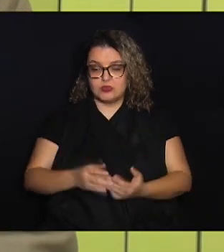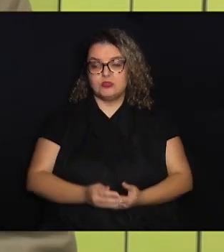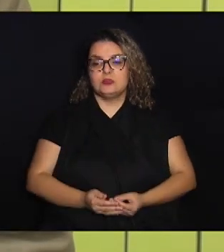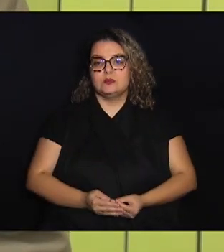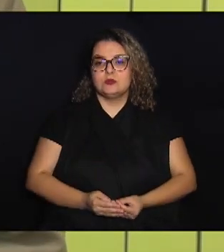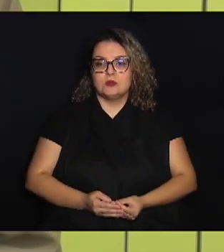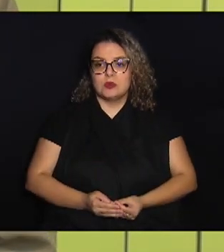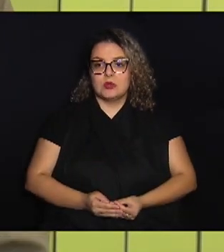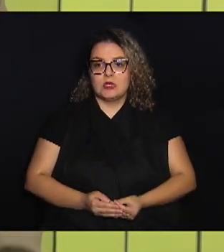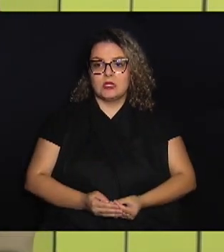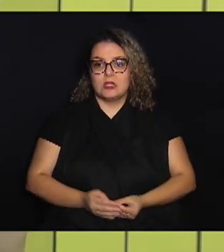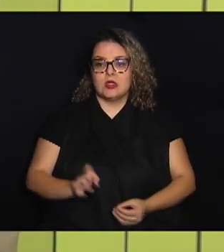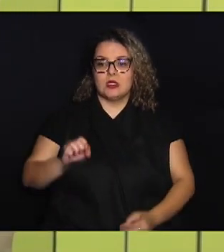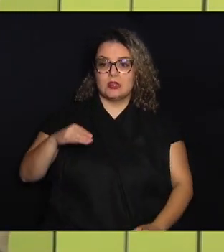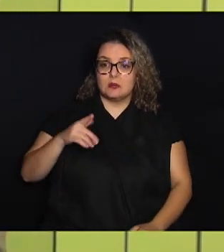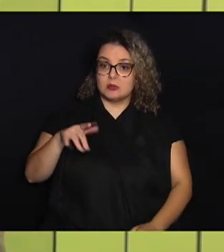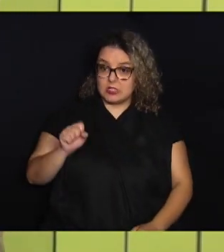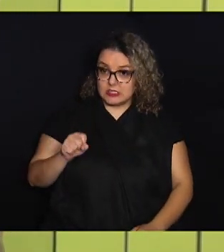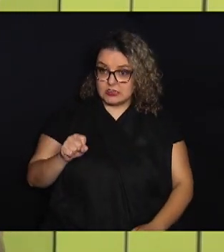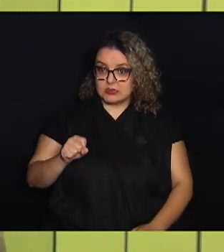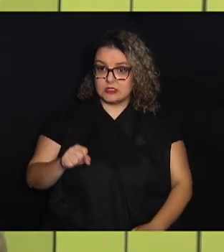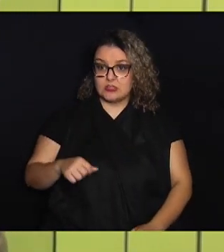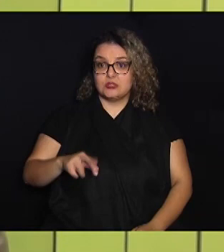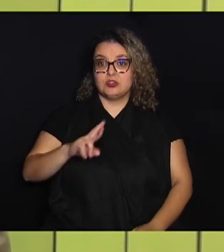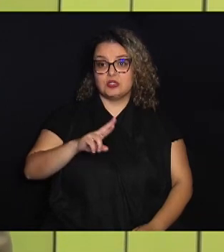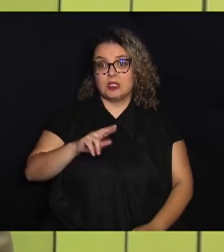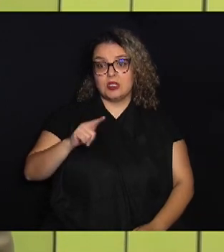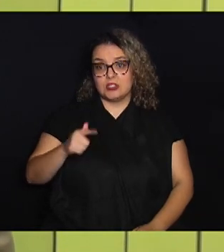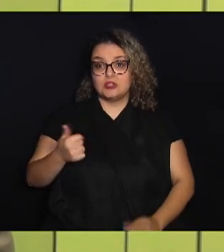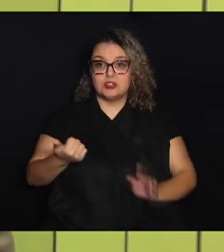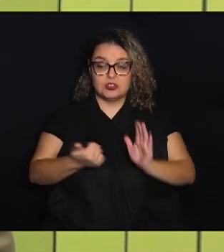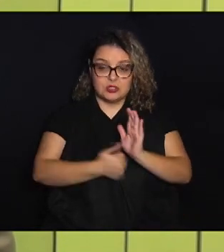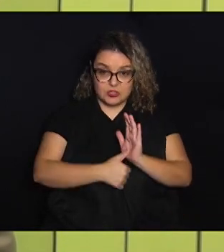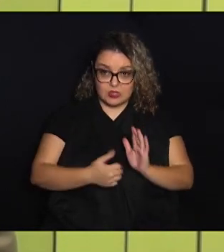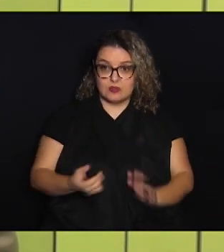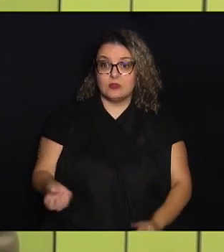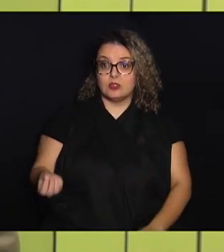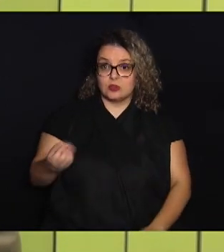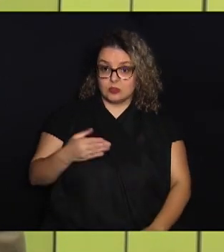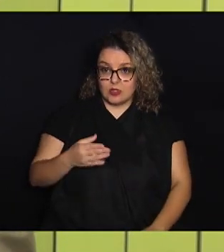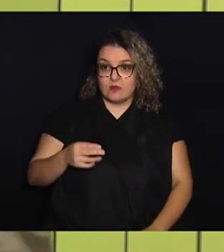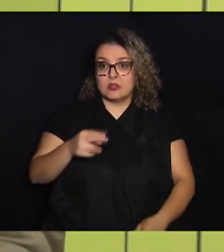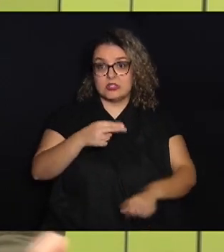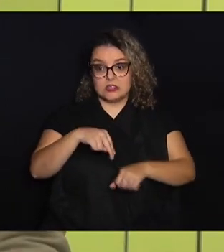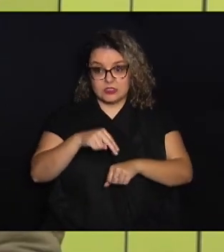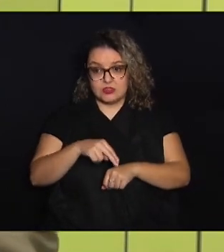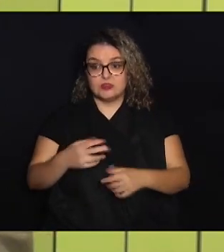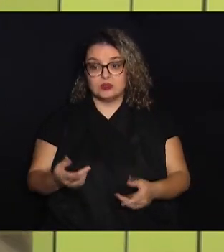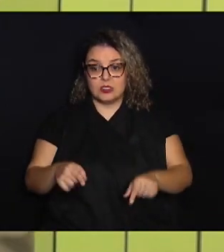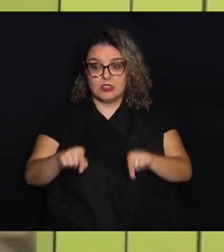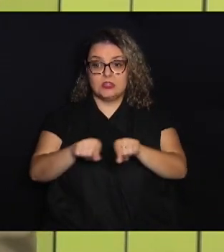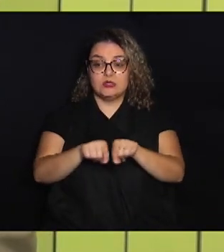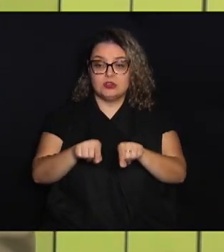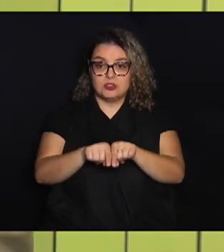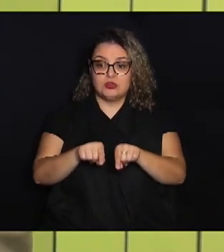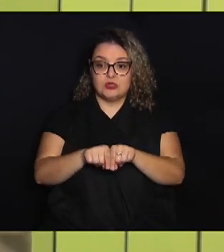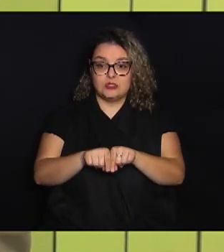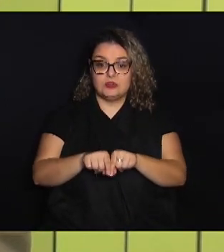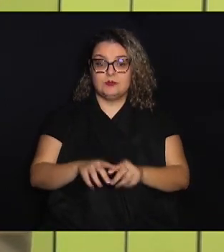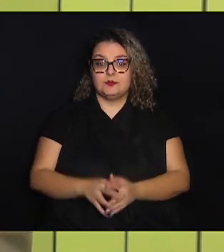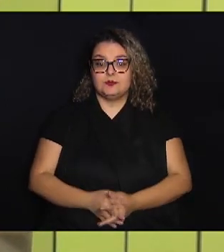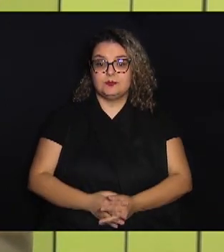portanto, a emissão da primeira via de RG pela nova carteira de identidade nacional, também chamada